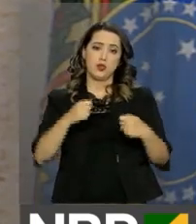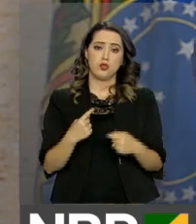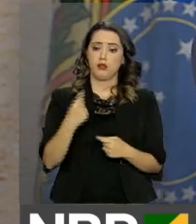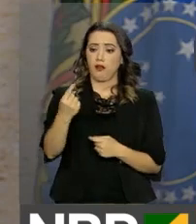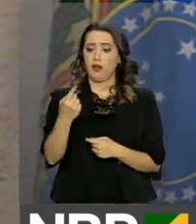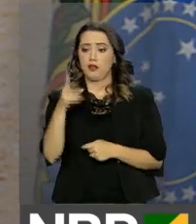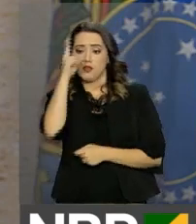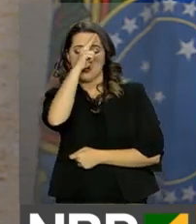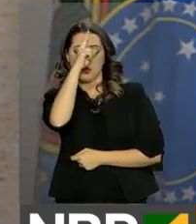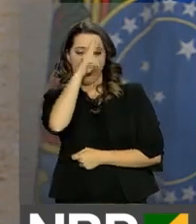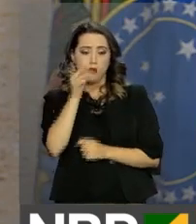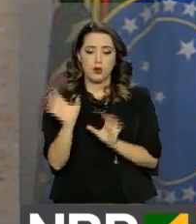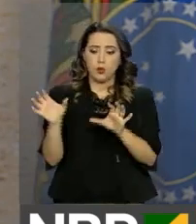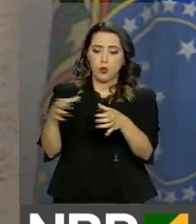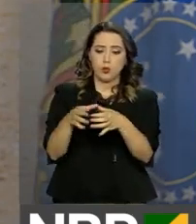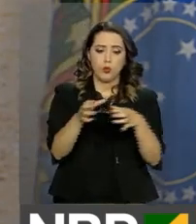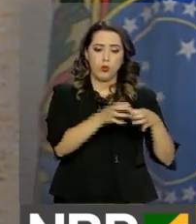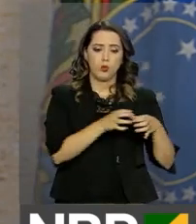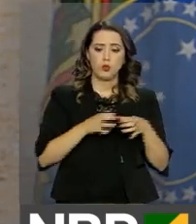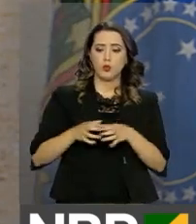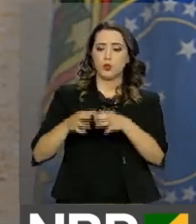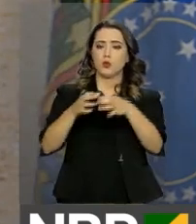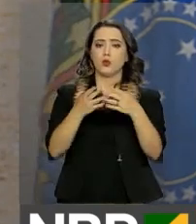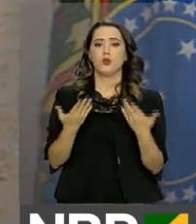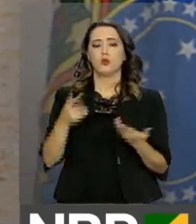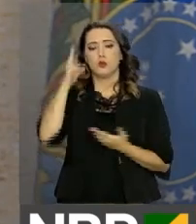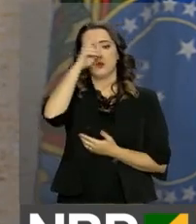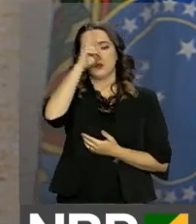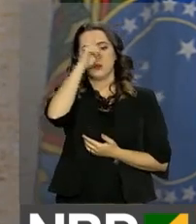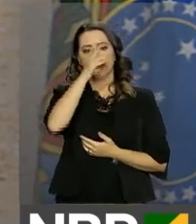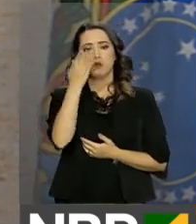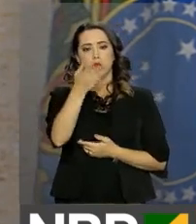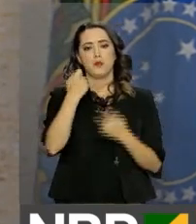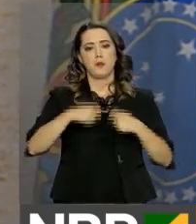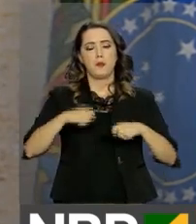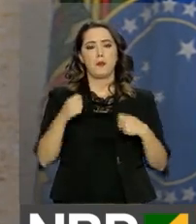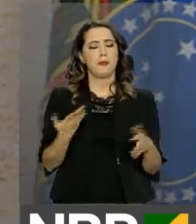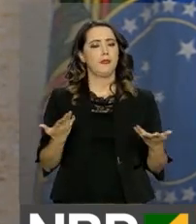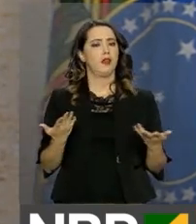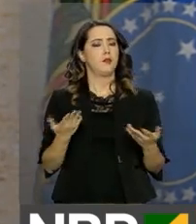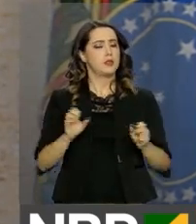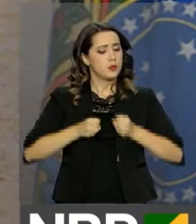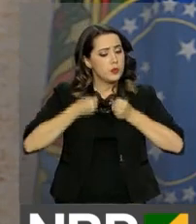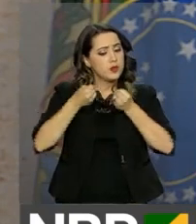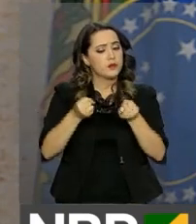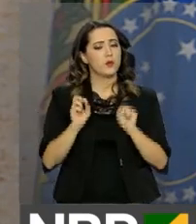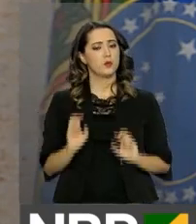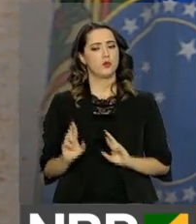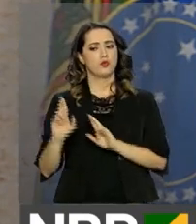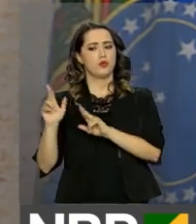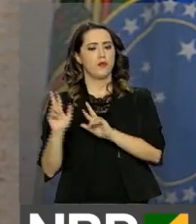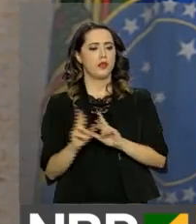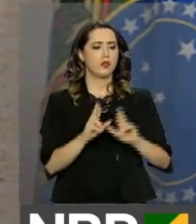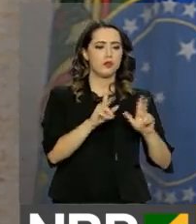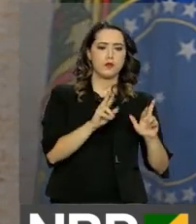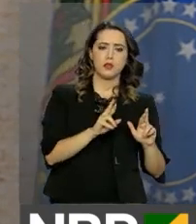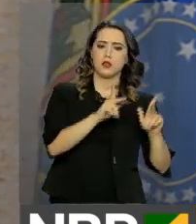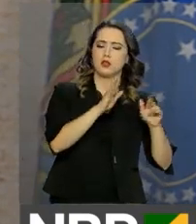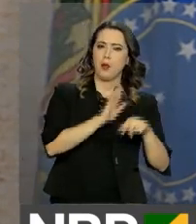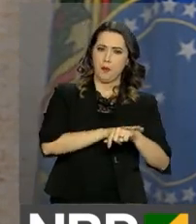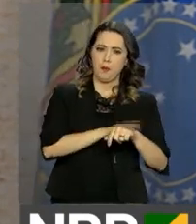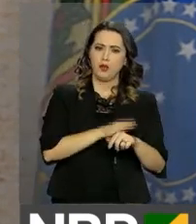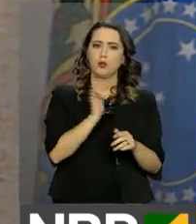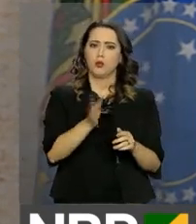presidente do Superior Tribunal Militar, cada momento histórico exige um determinado esforço dos brasileiros e, no